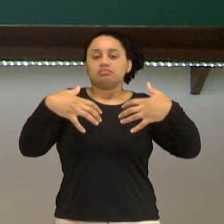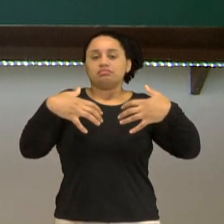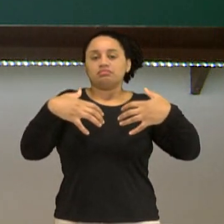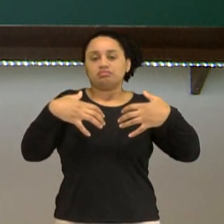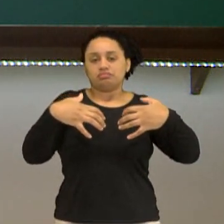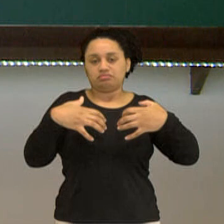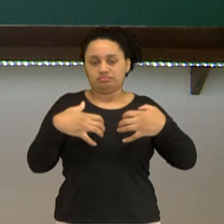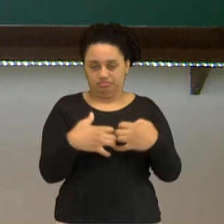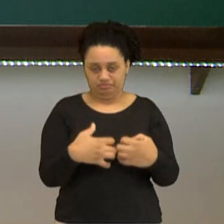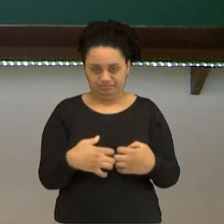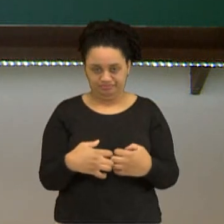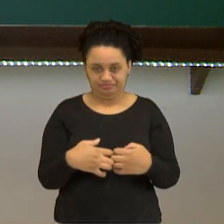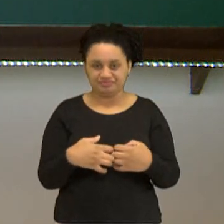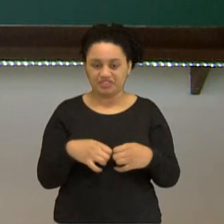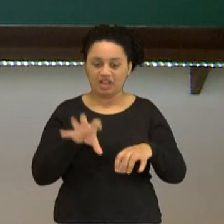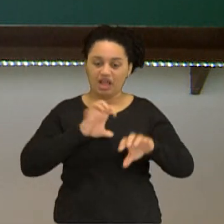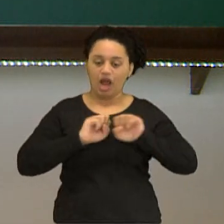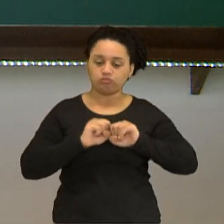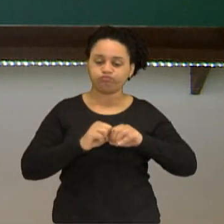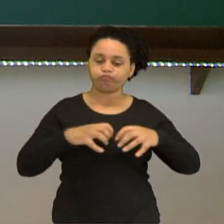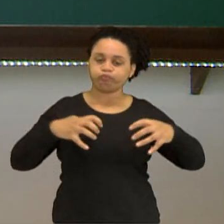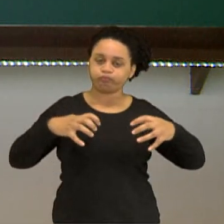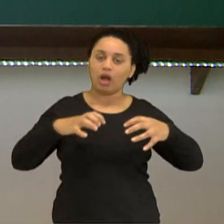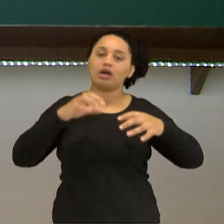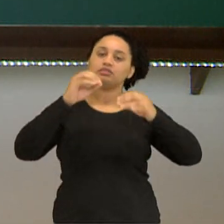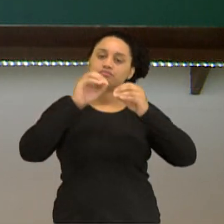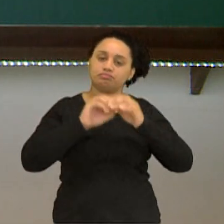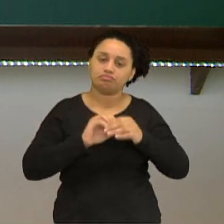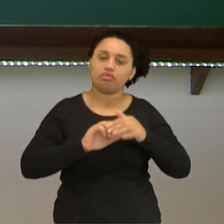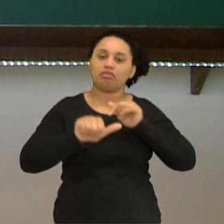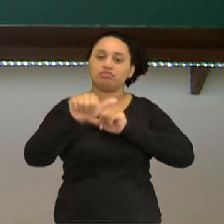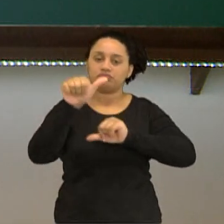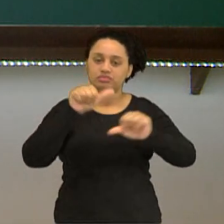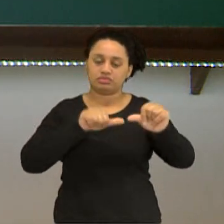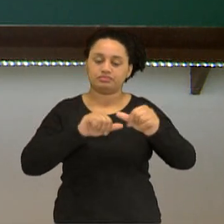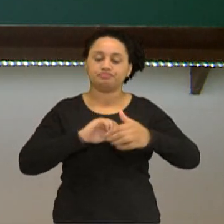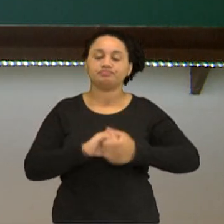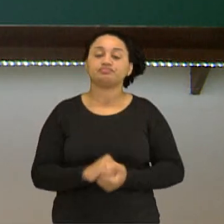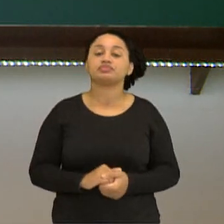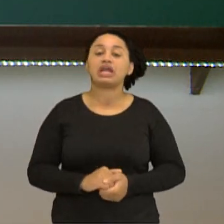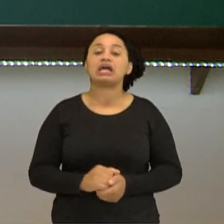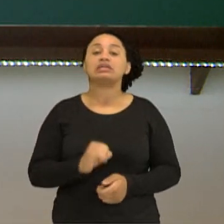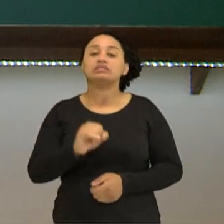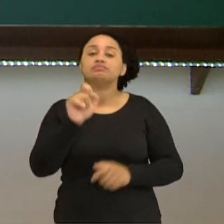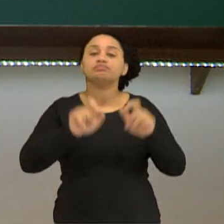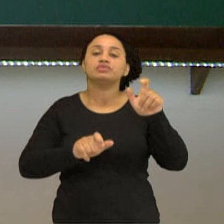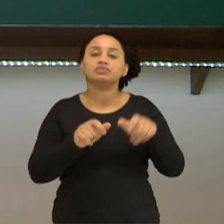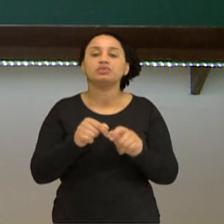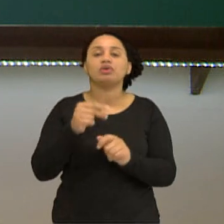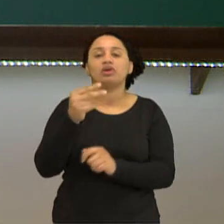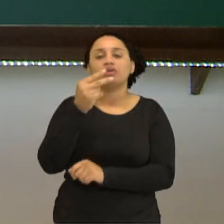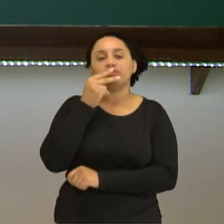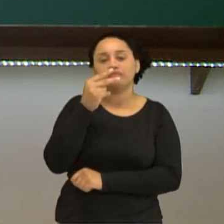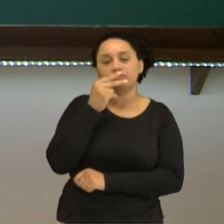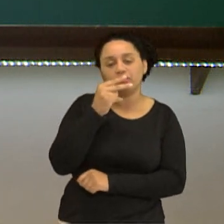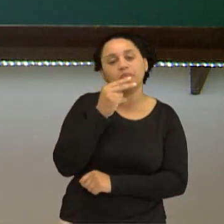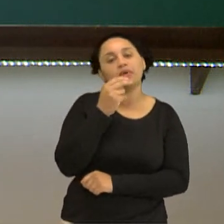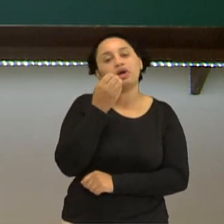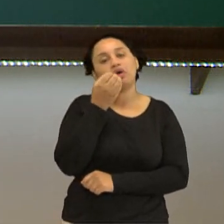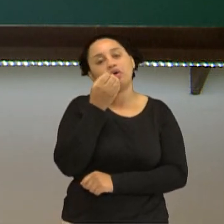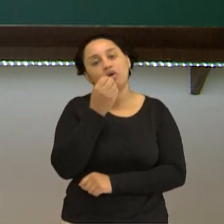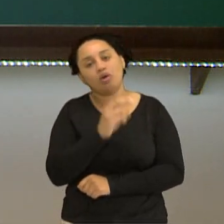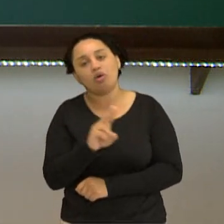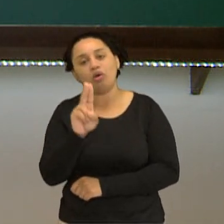expeli-lo. No momento em que a pessoa começa a utilizar muito do tabagismo ou